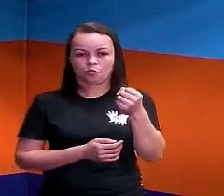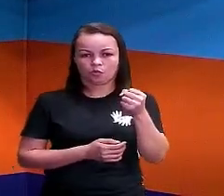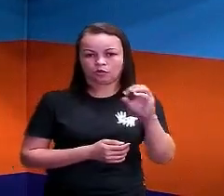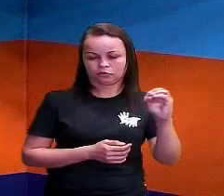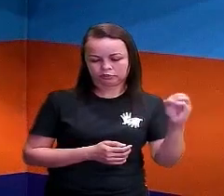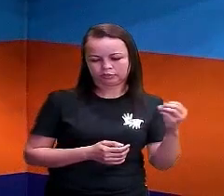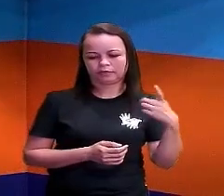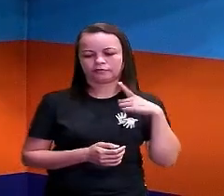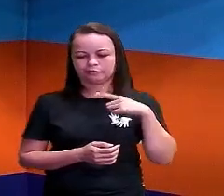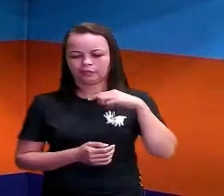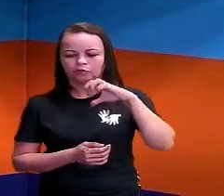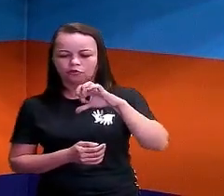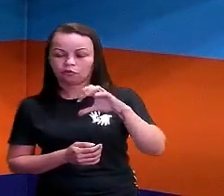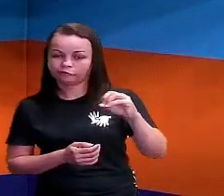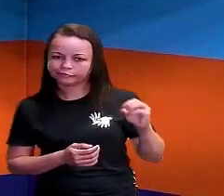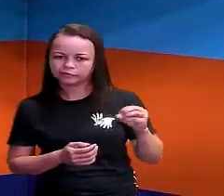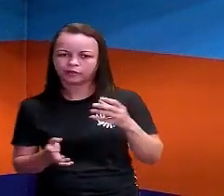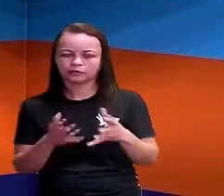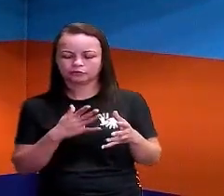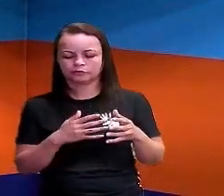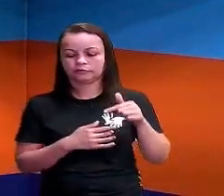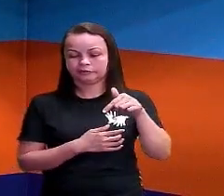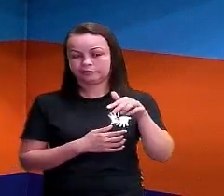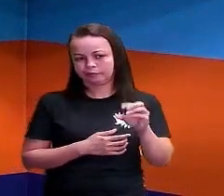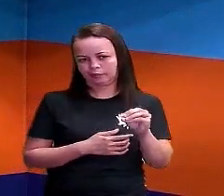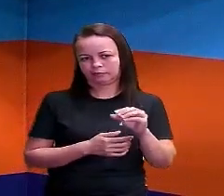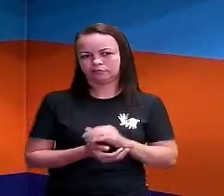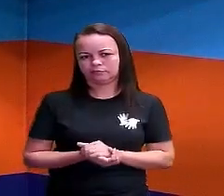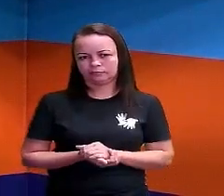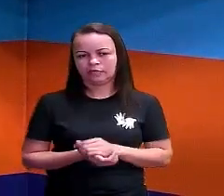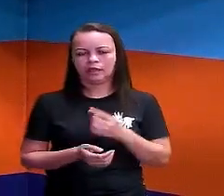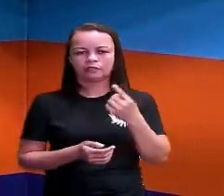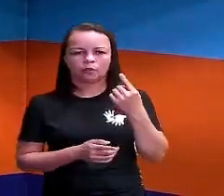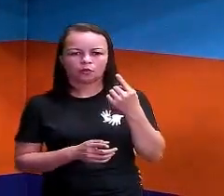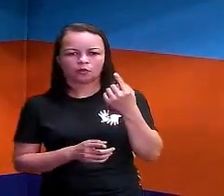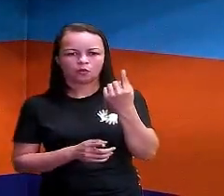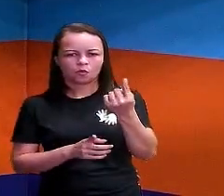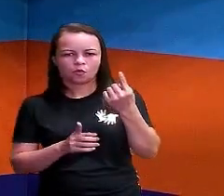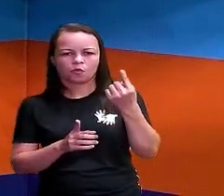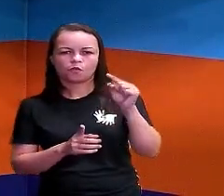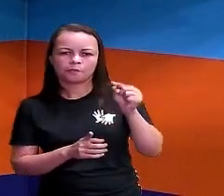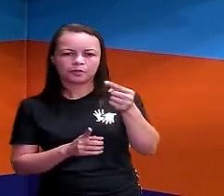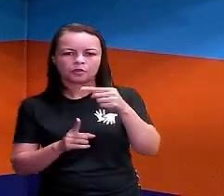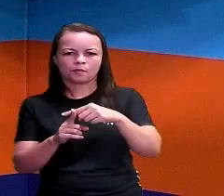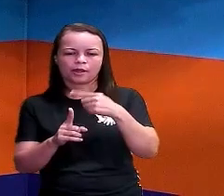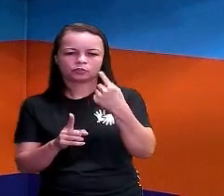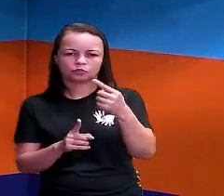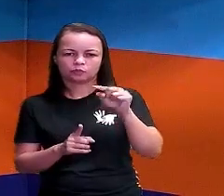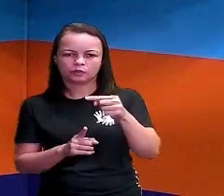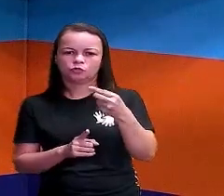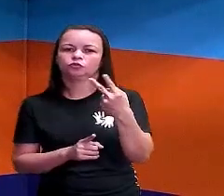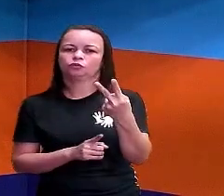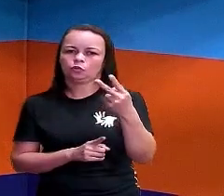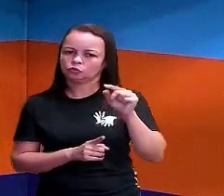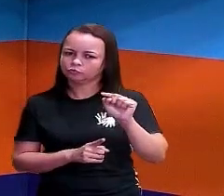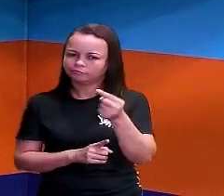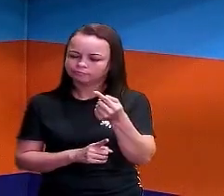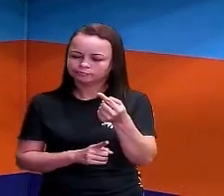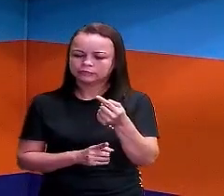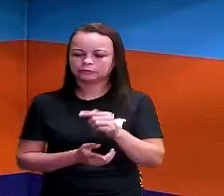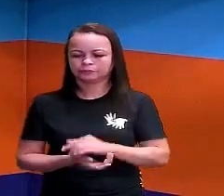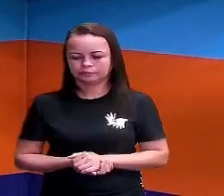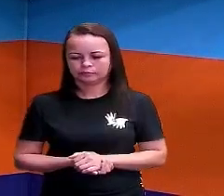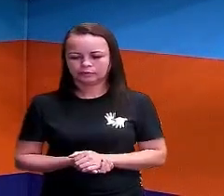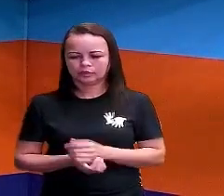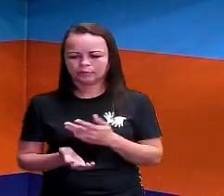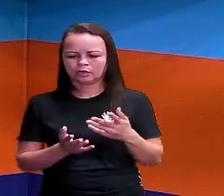70. Então, eu posso fazer o quê? 1.000 mais 1.000, 2.000. Eu já sei que eu tenho 2.000. Para chegar a esses 3.000 aqui, foi